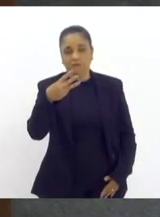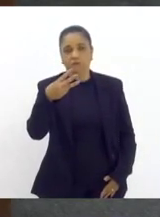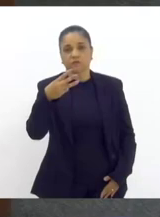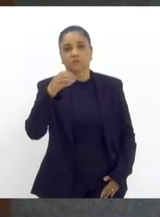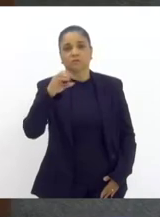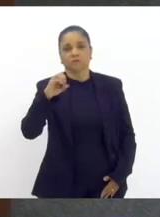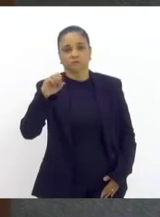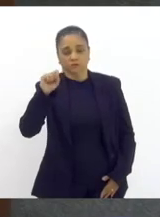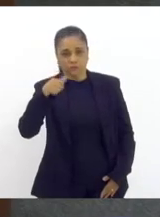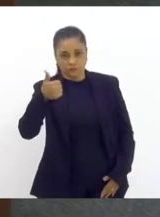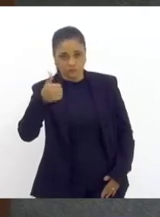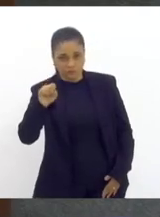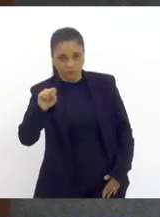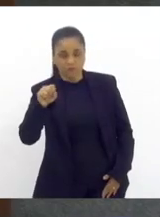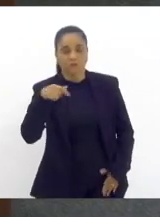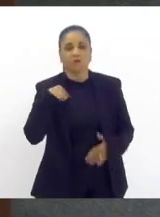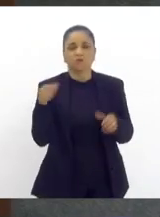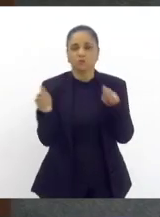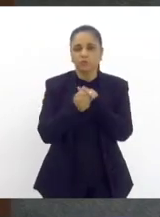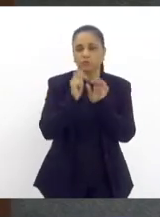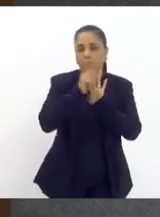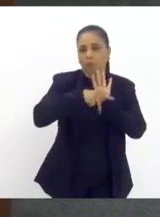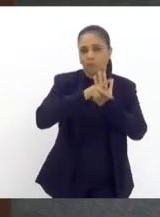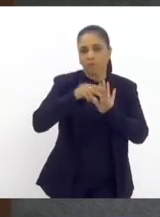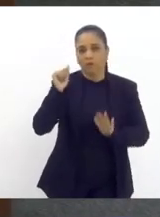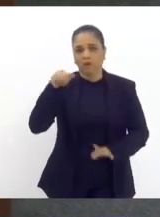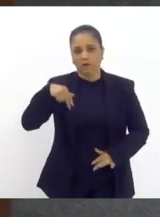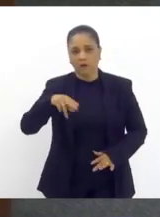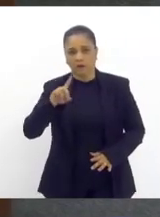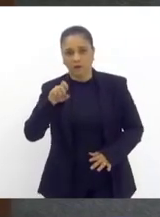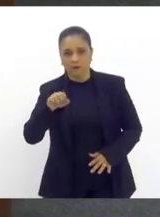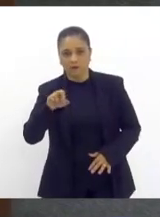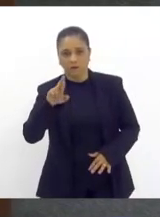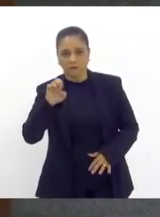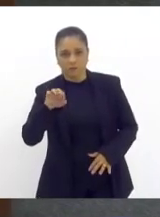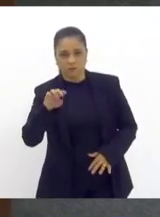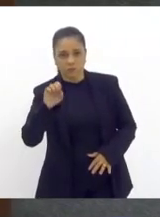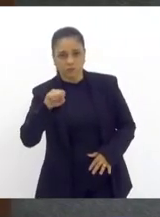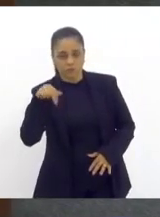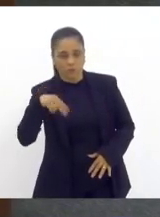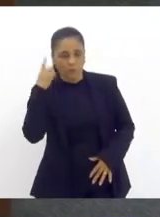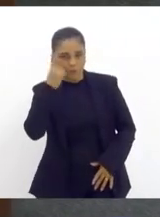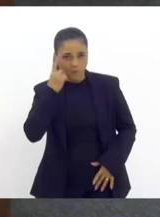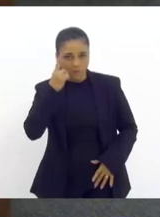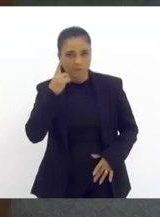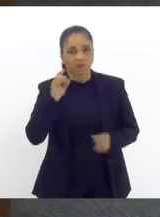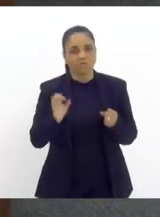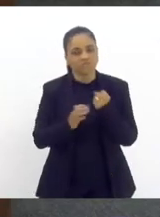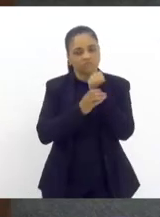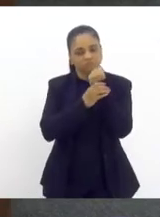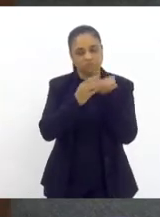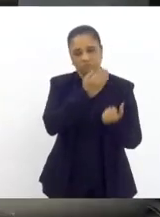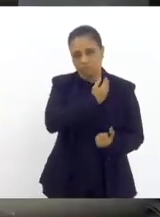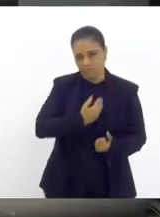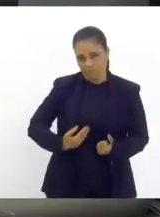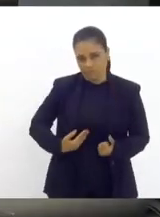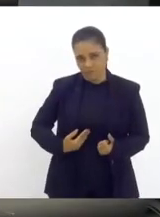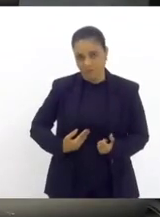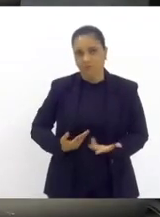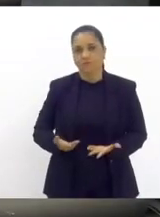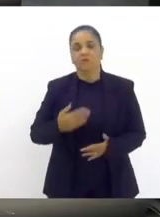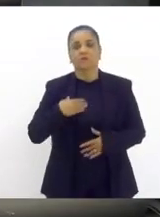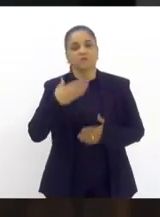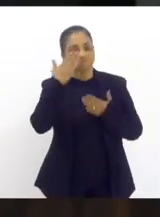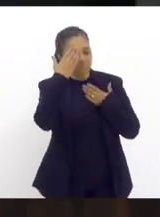junto com um deputado do Anderson Moraes sobre alguma questão relativa à segurança pública muito obrigada Deputado